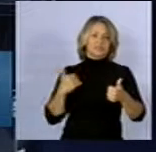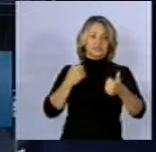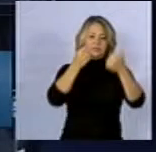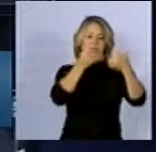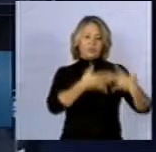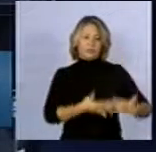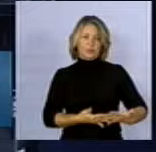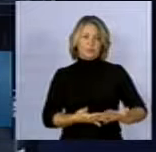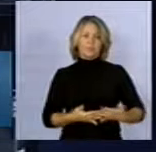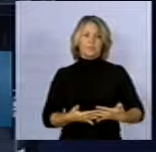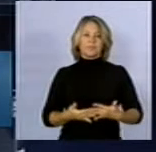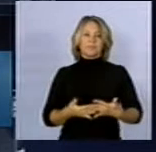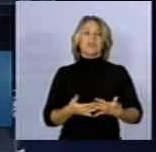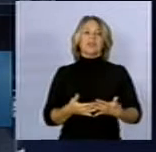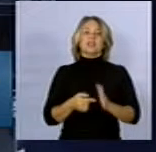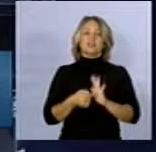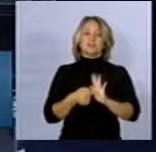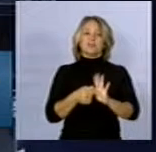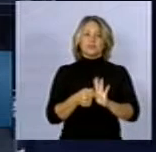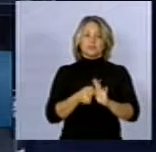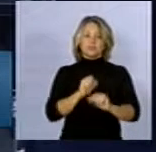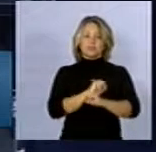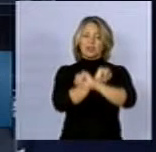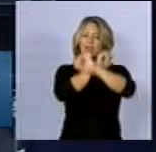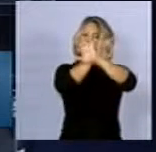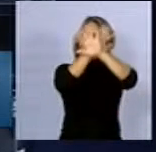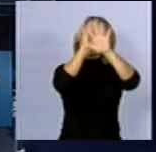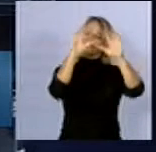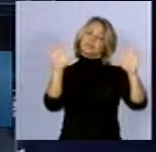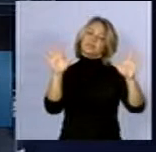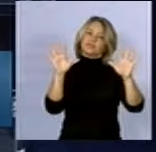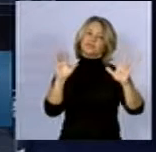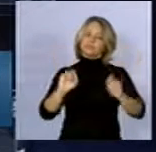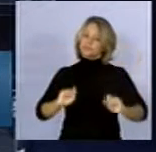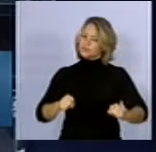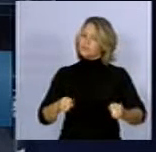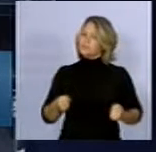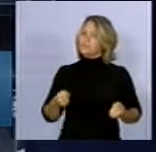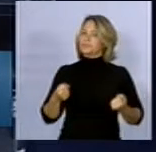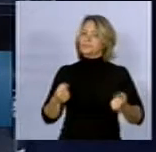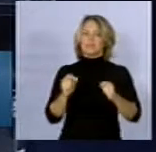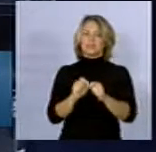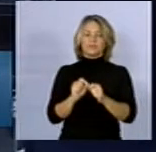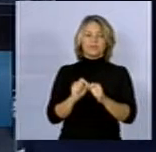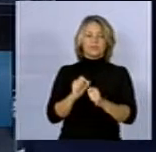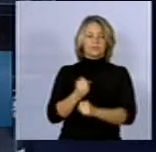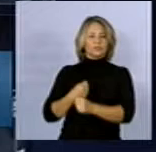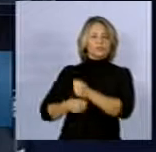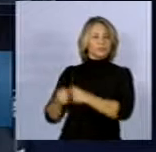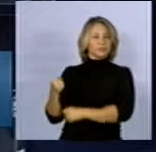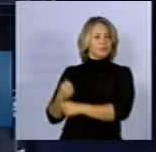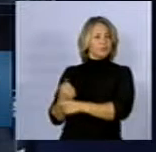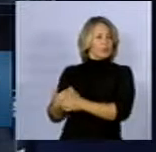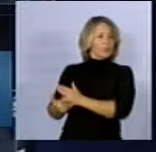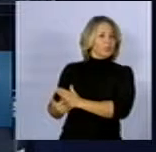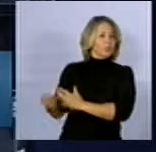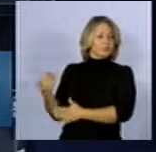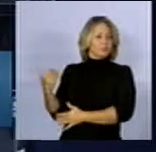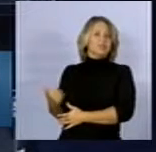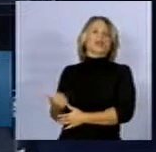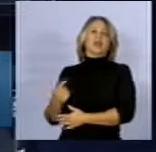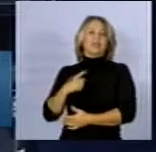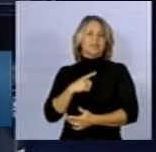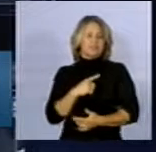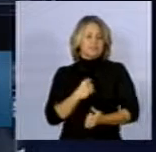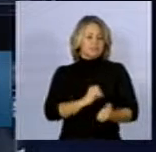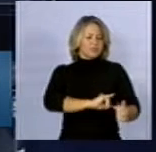que deixou então claro o grande esforço que foi feito nos últimos anos. Agora temos milhares